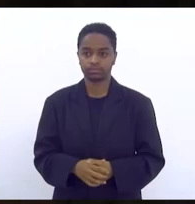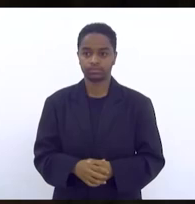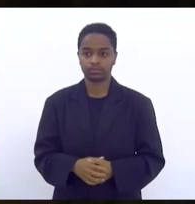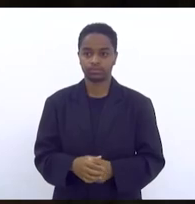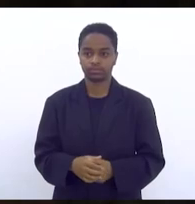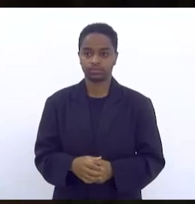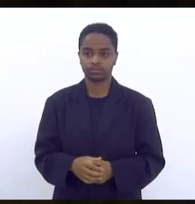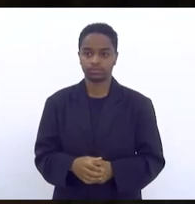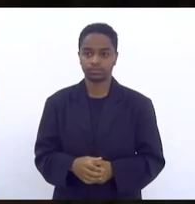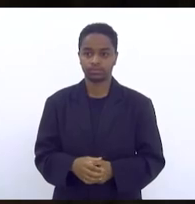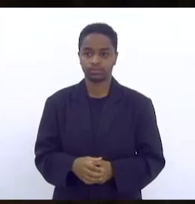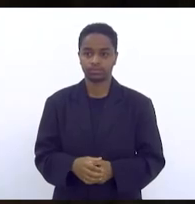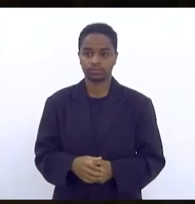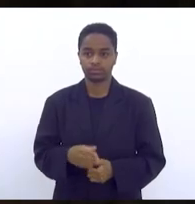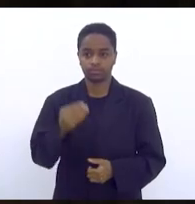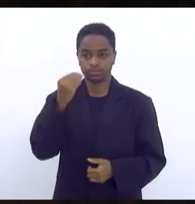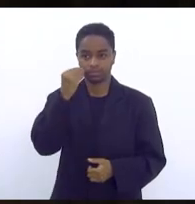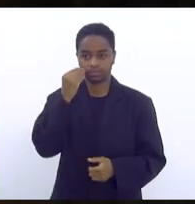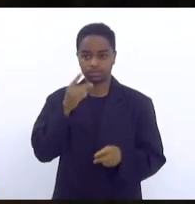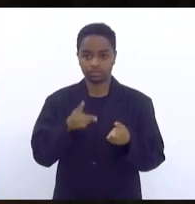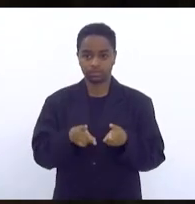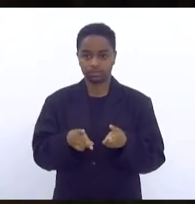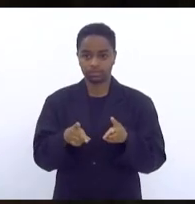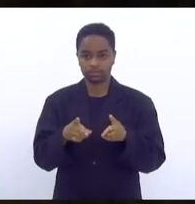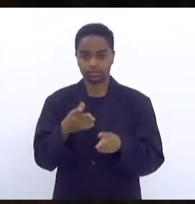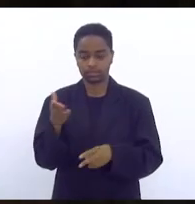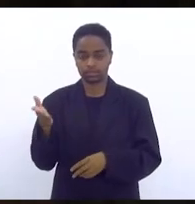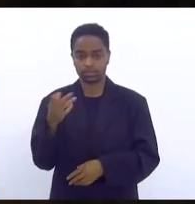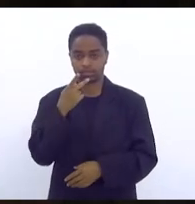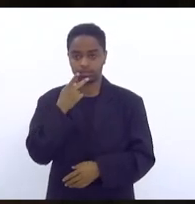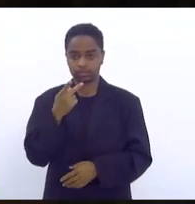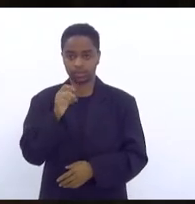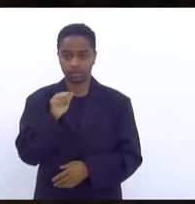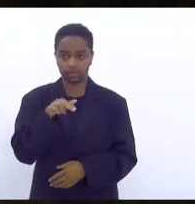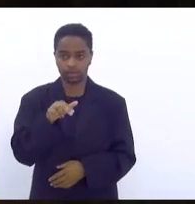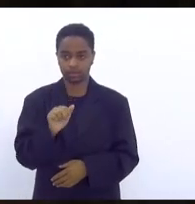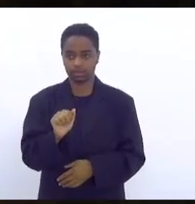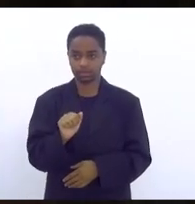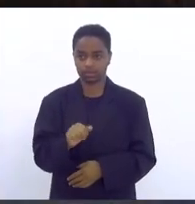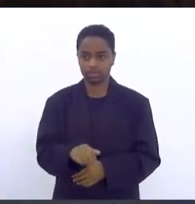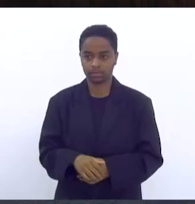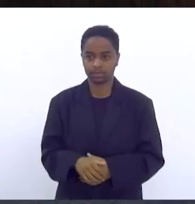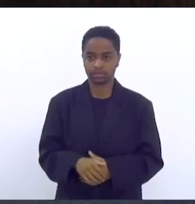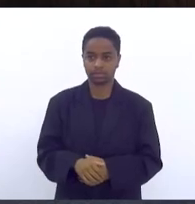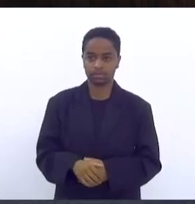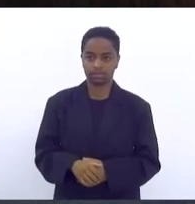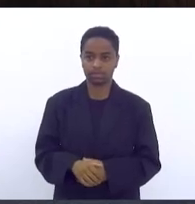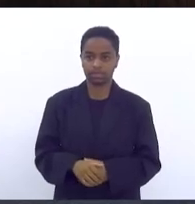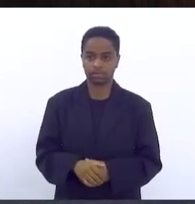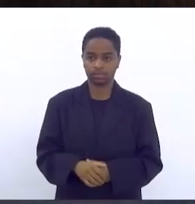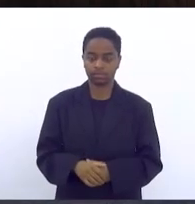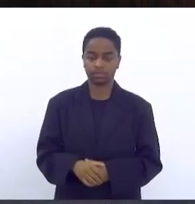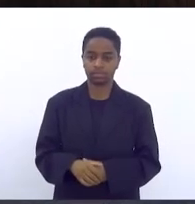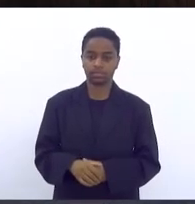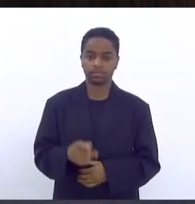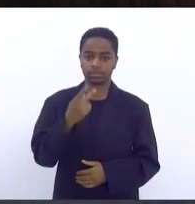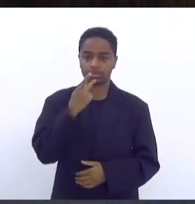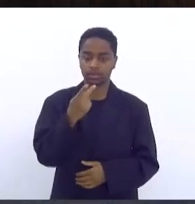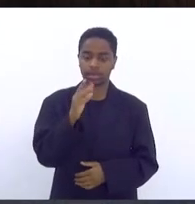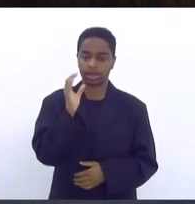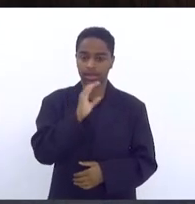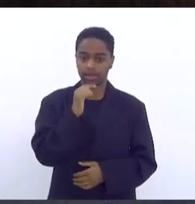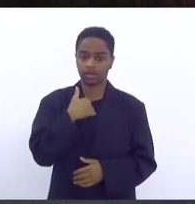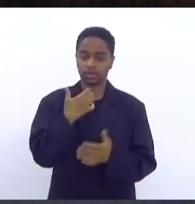com as inscrições professora Ana fará uso da palavra muito rapidamente né eu queria